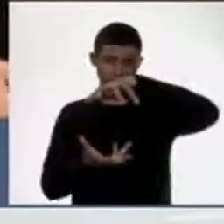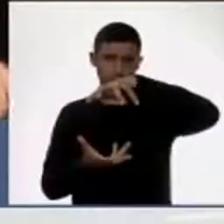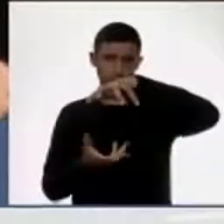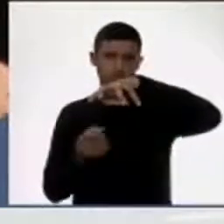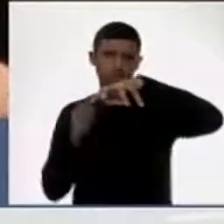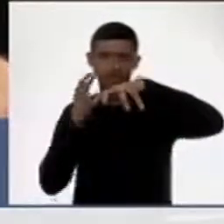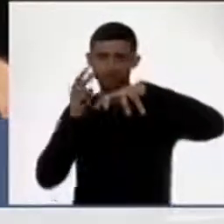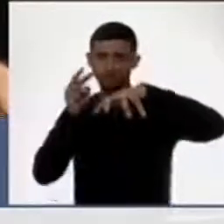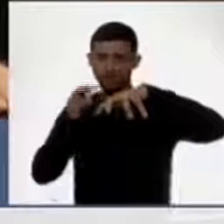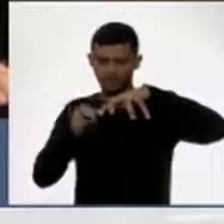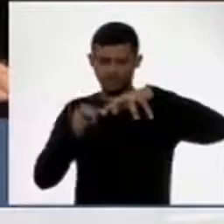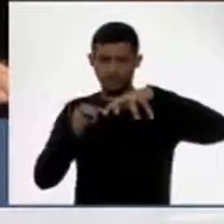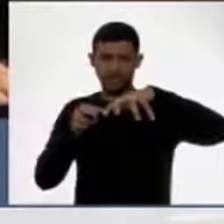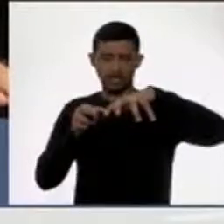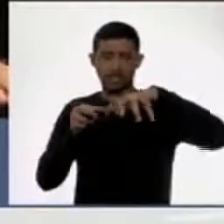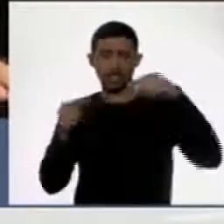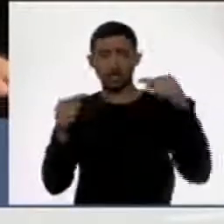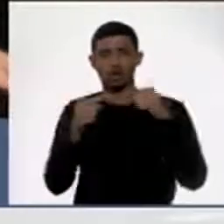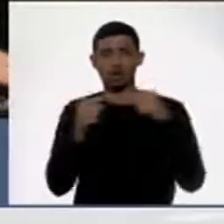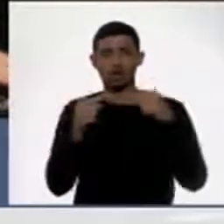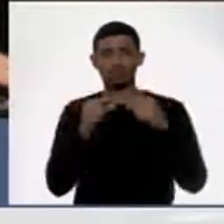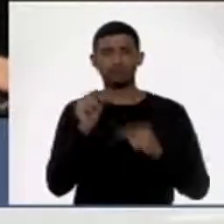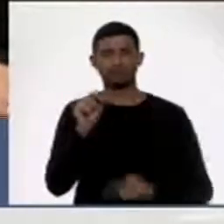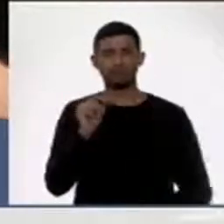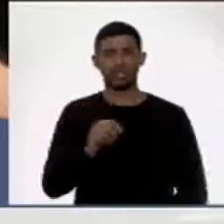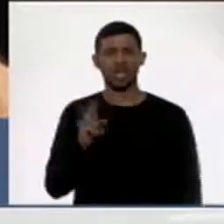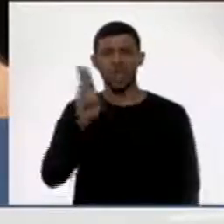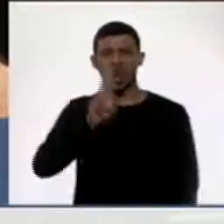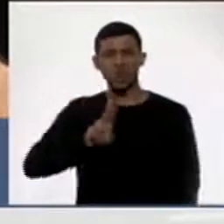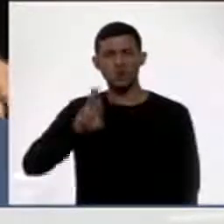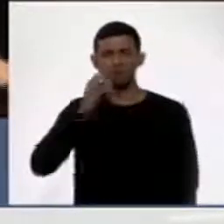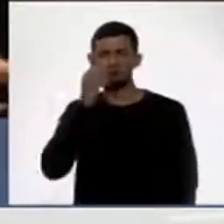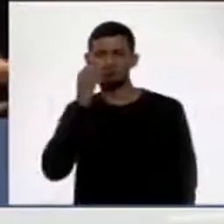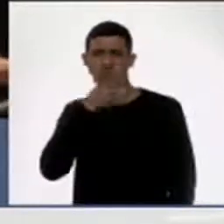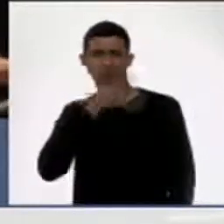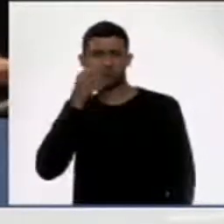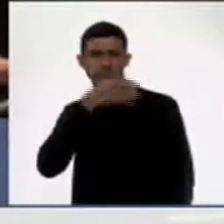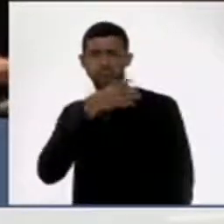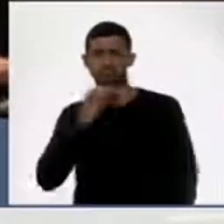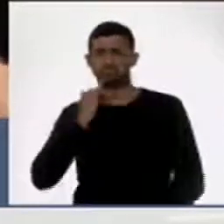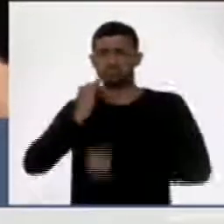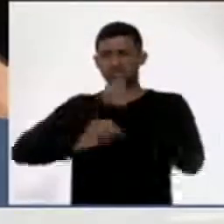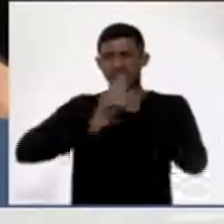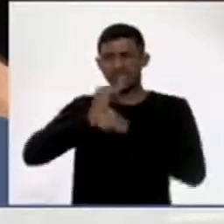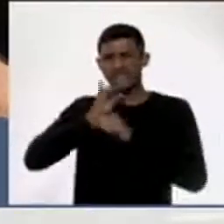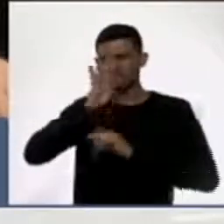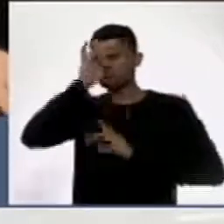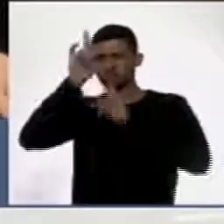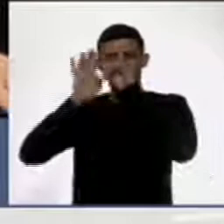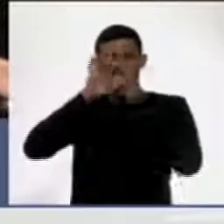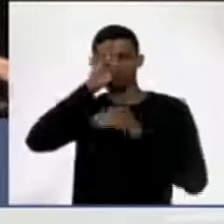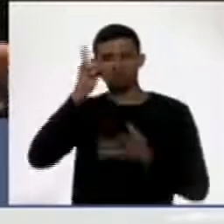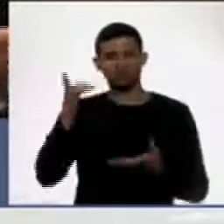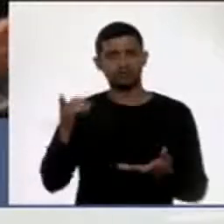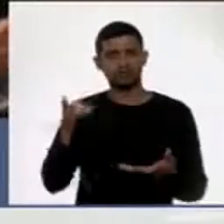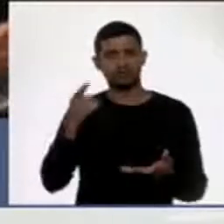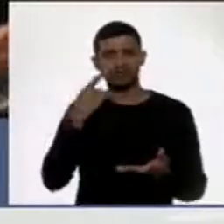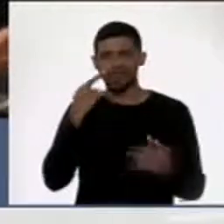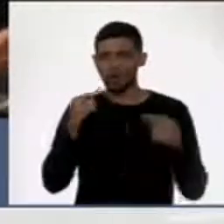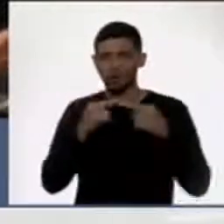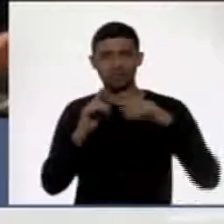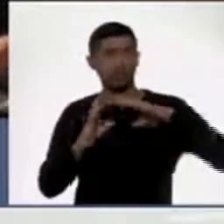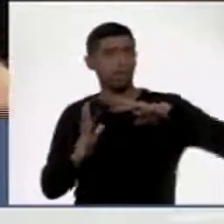relação ao uso abusivo da internet é um fenômeno